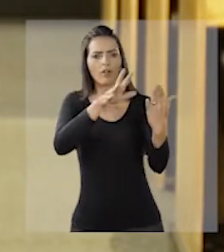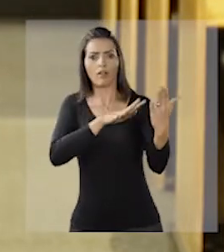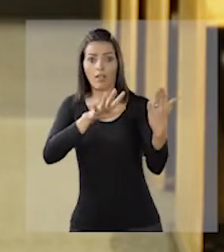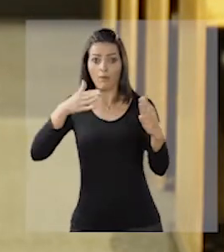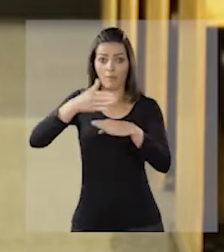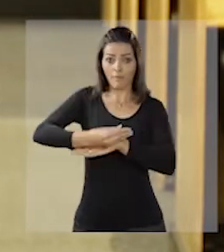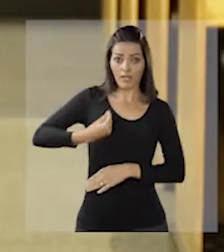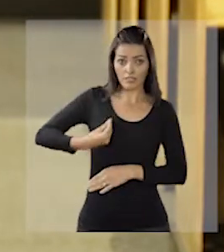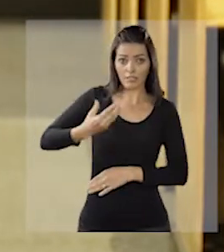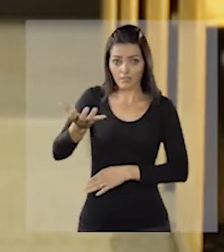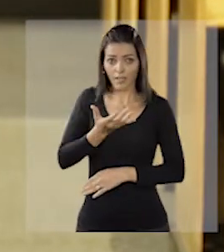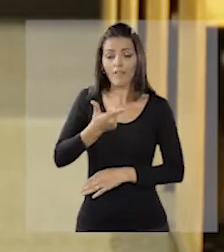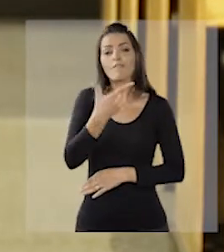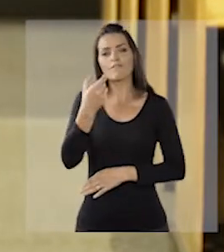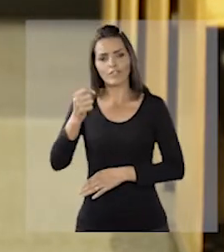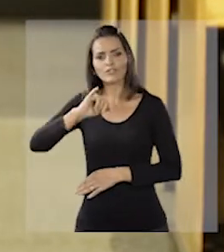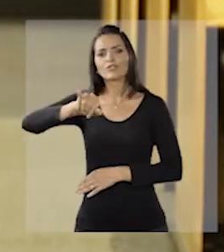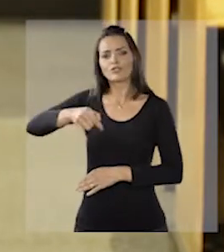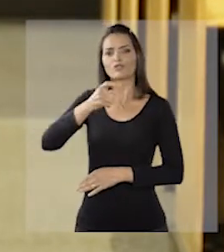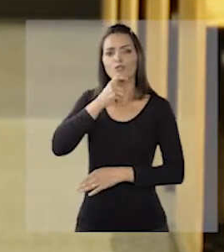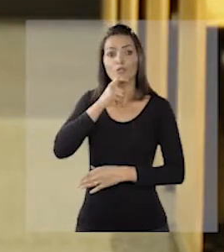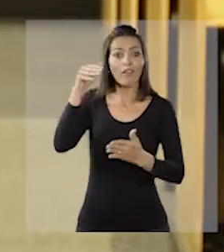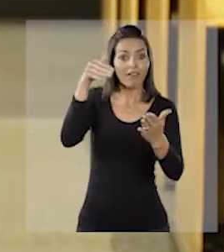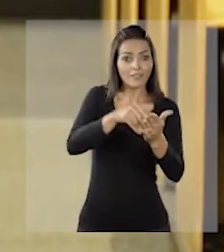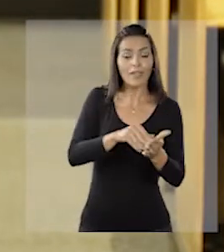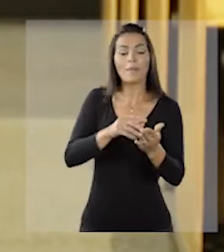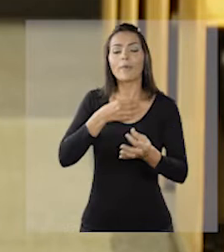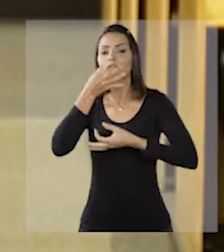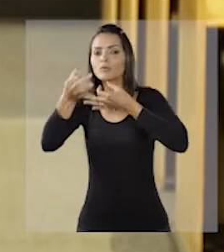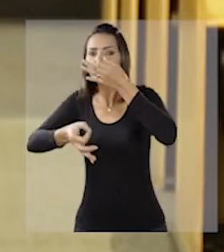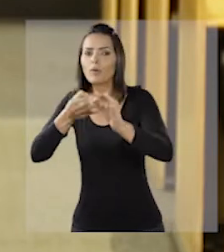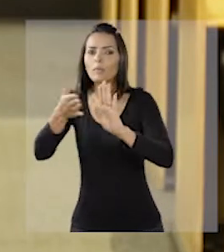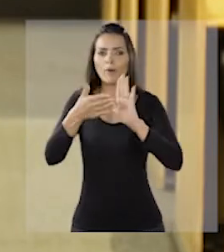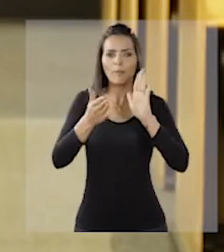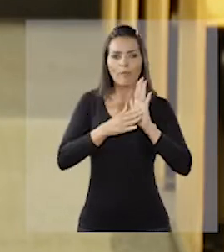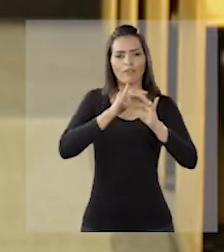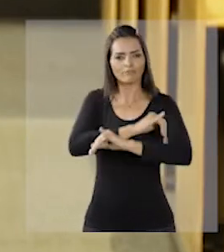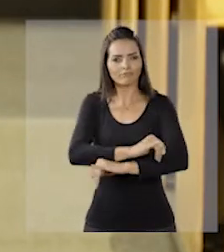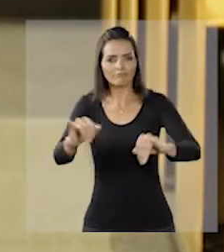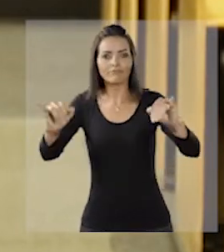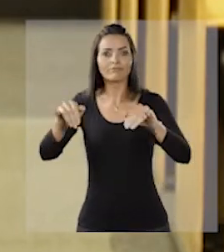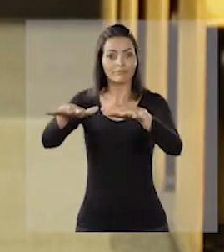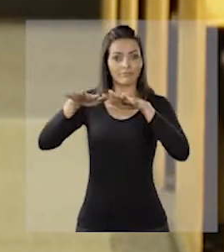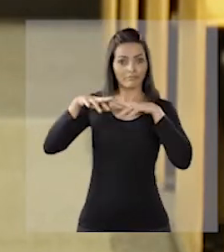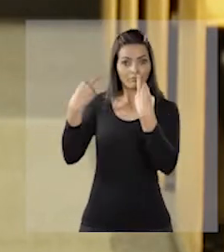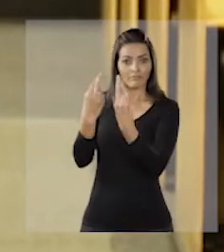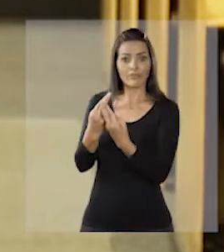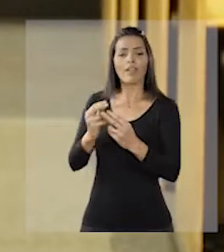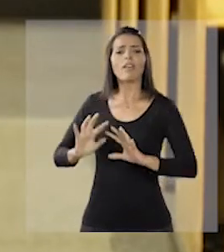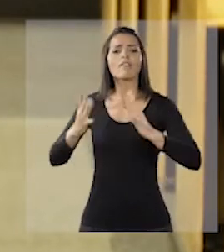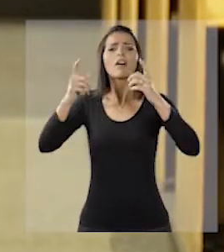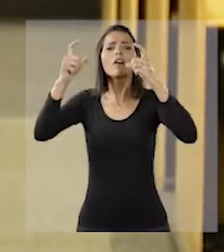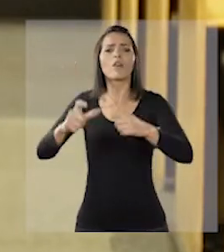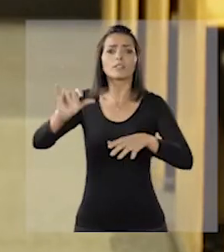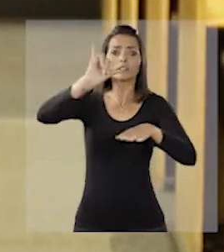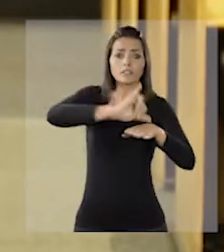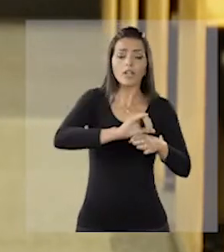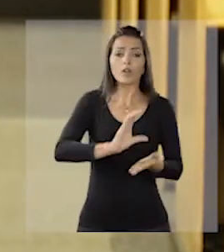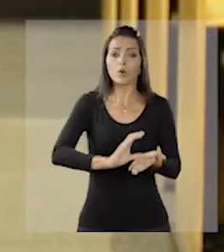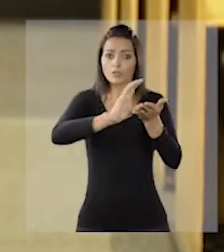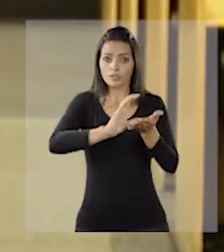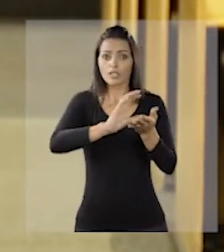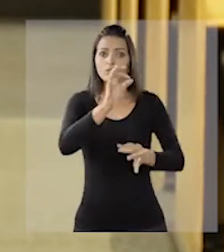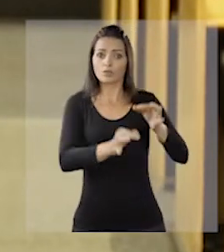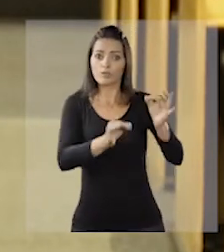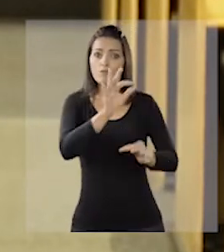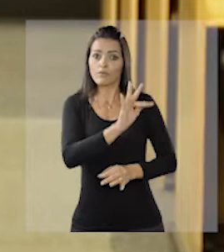até o dia 20 deste mês para sugerir e enviar propostas de enunciados para a jornada. O evento vai acontecer na sede do